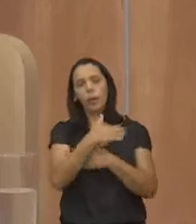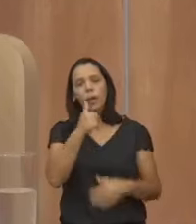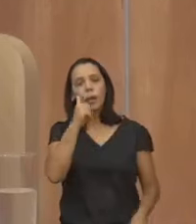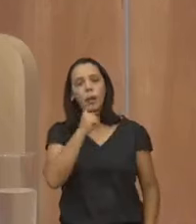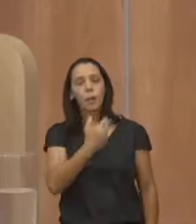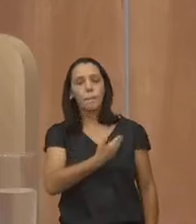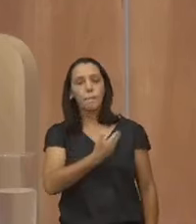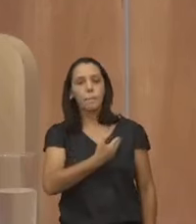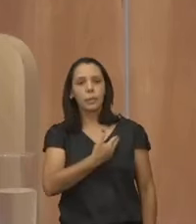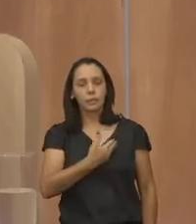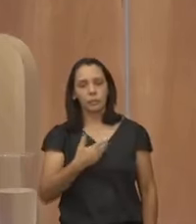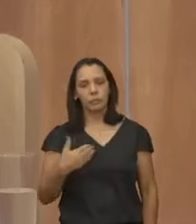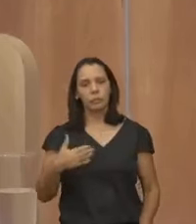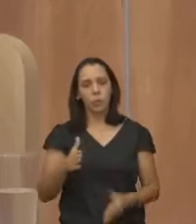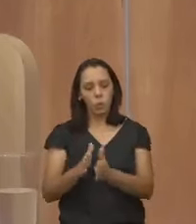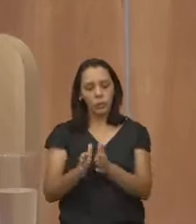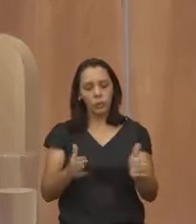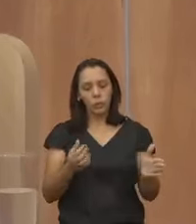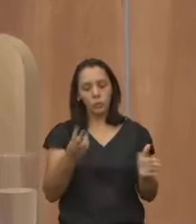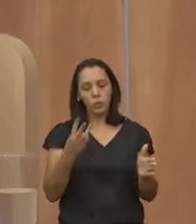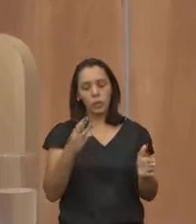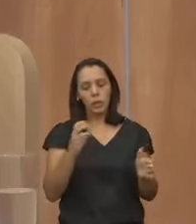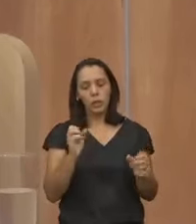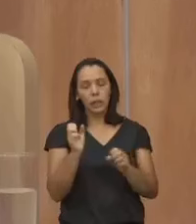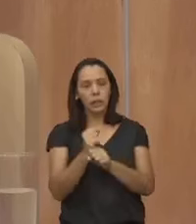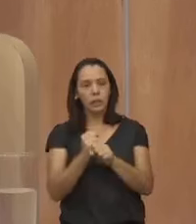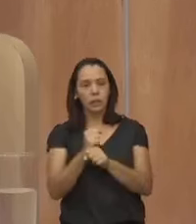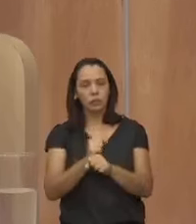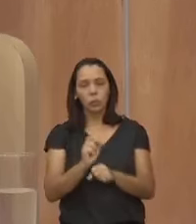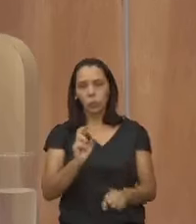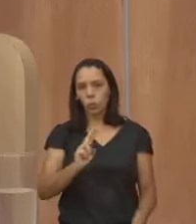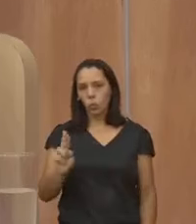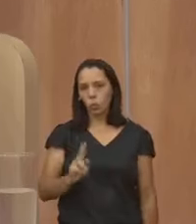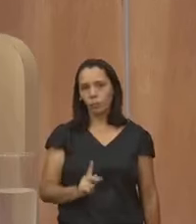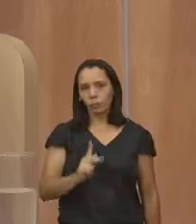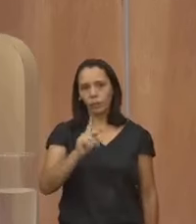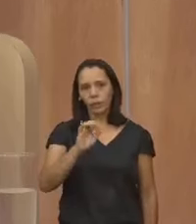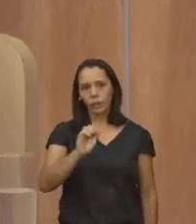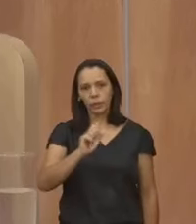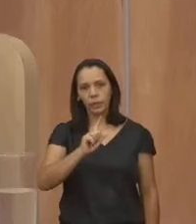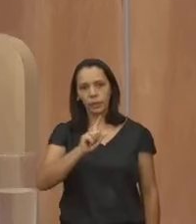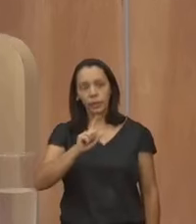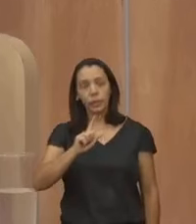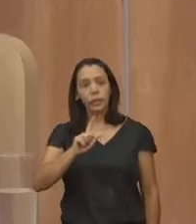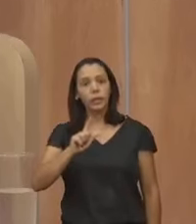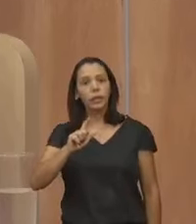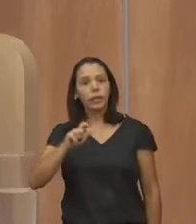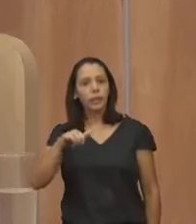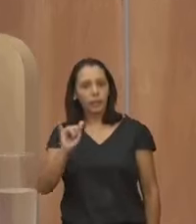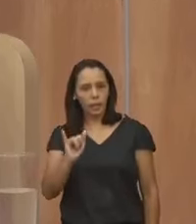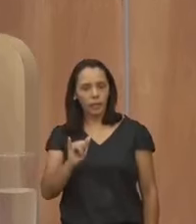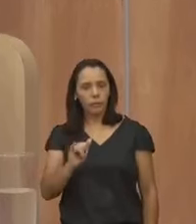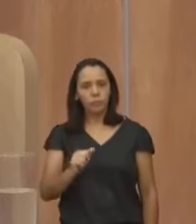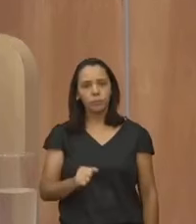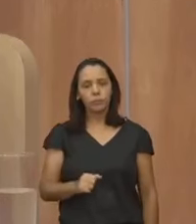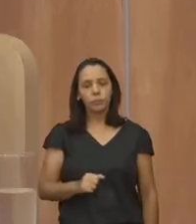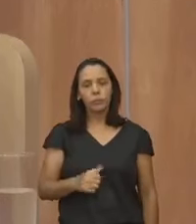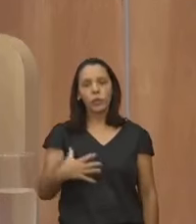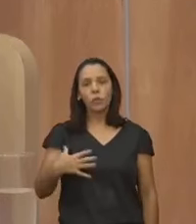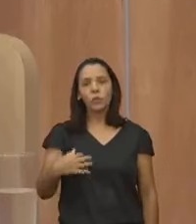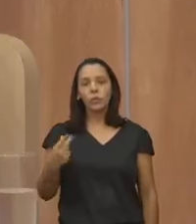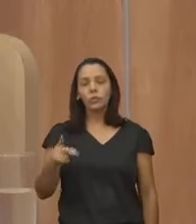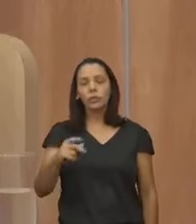a Kelly, que é mãe do Christian, que todo mundo sabe que é um jovem, acabou de fazer 18